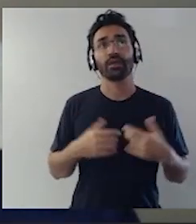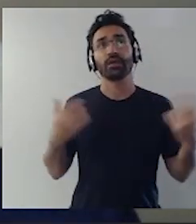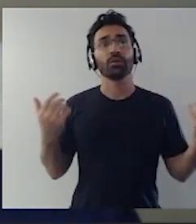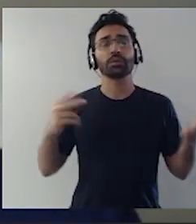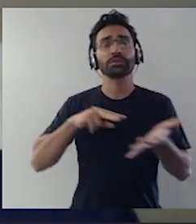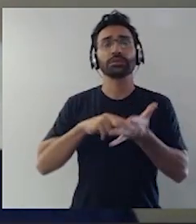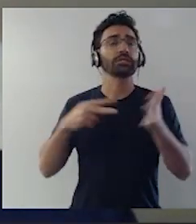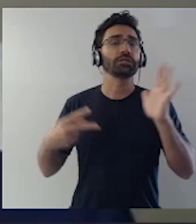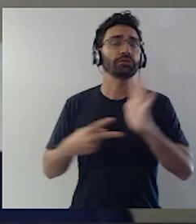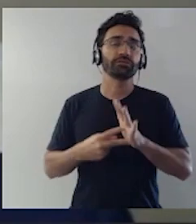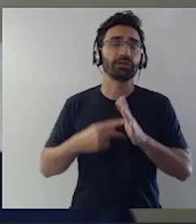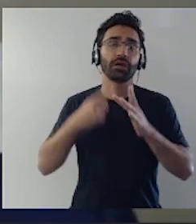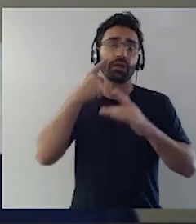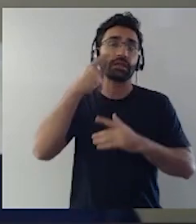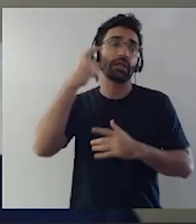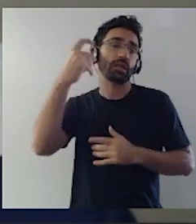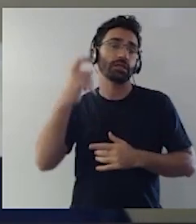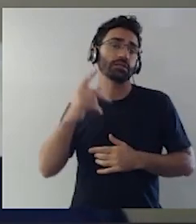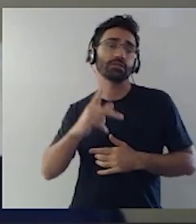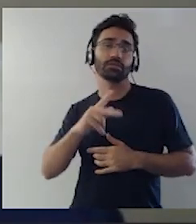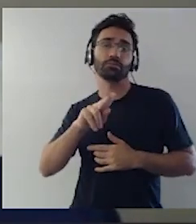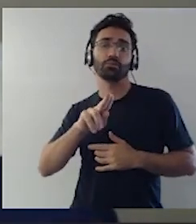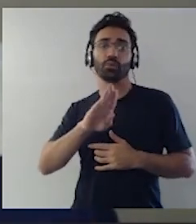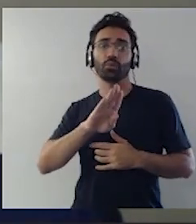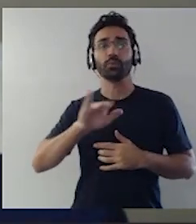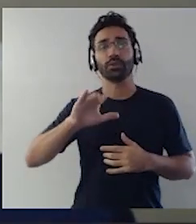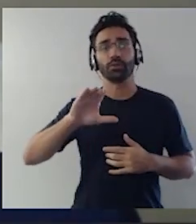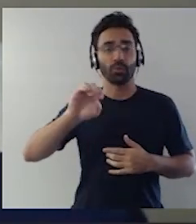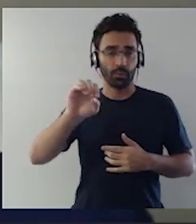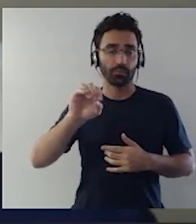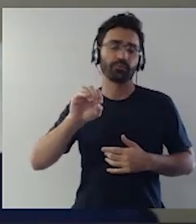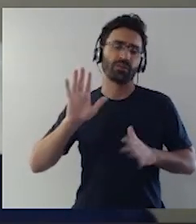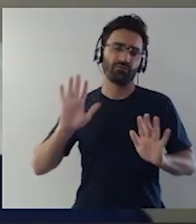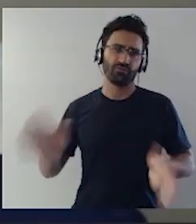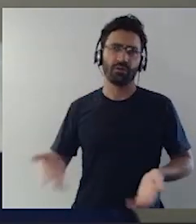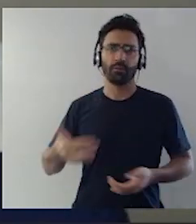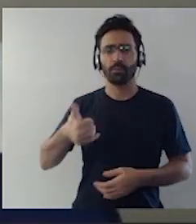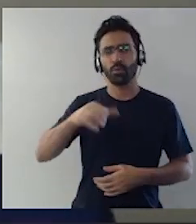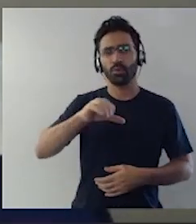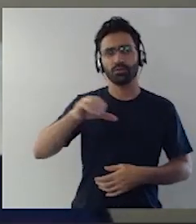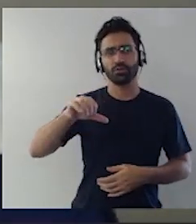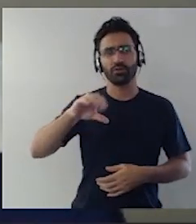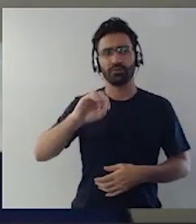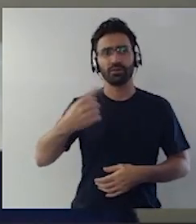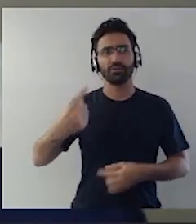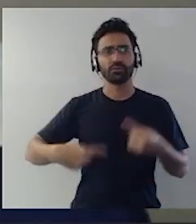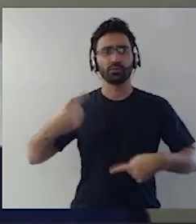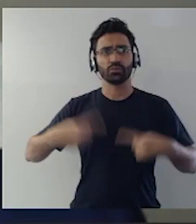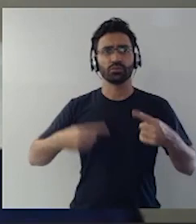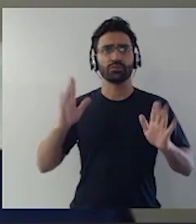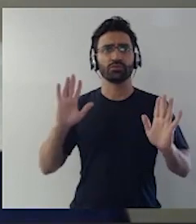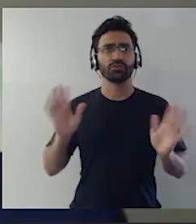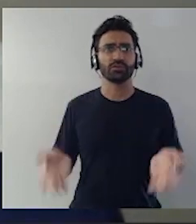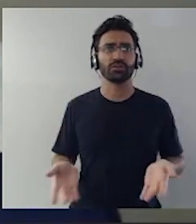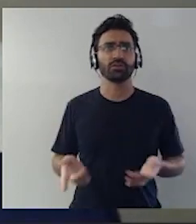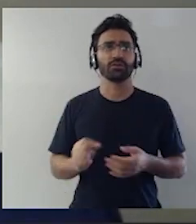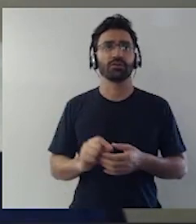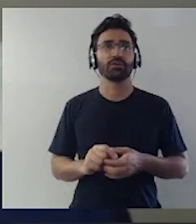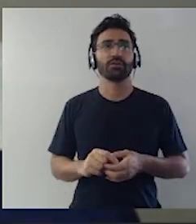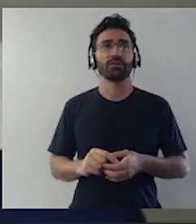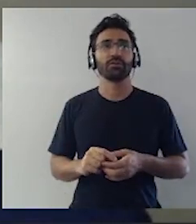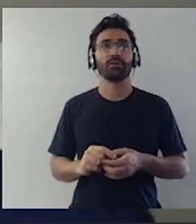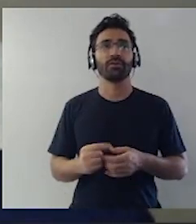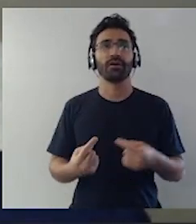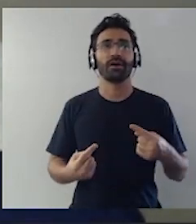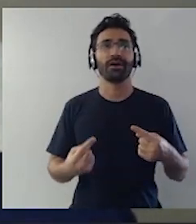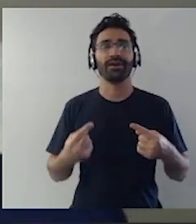público, como tem sido discutido desde o final da década de 90, por um artigo que